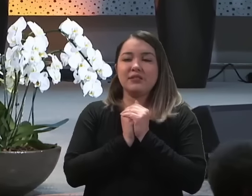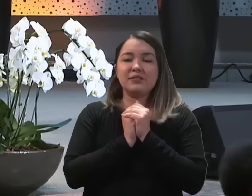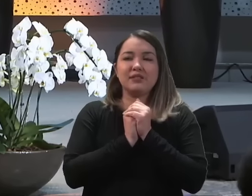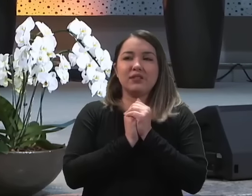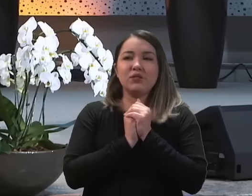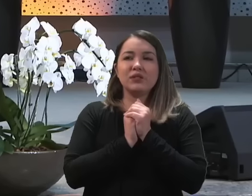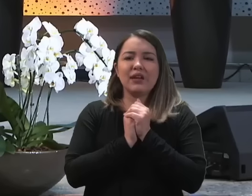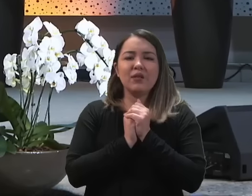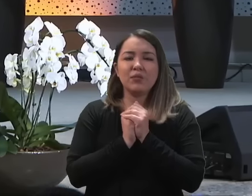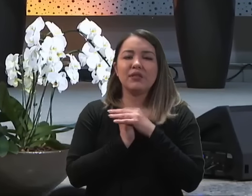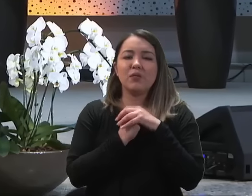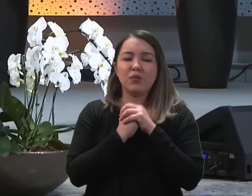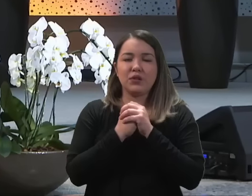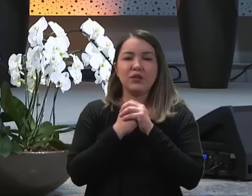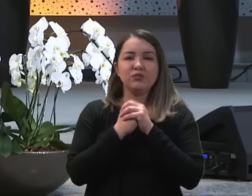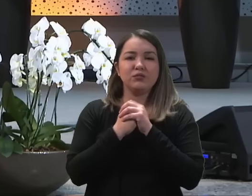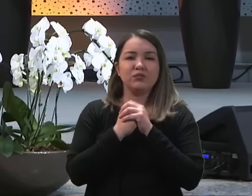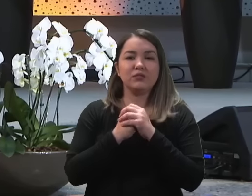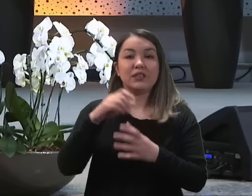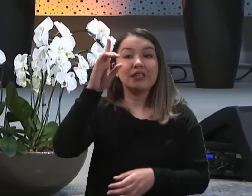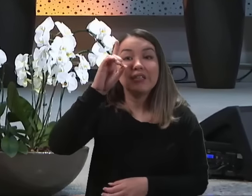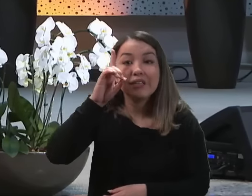Que Deus te abençoe, amém.